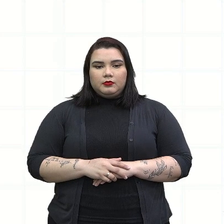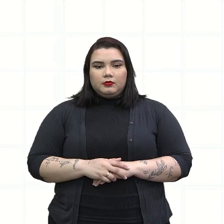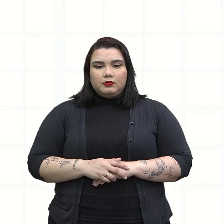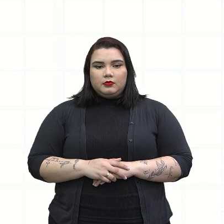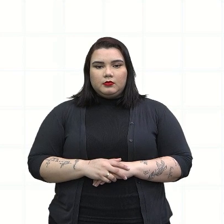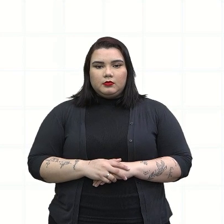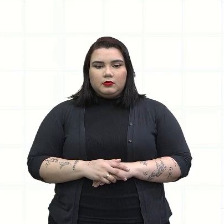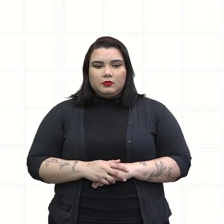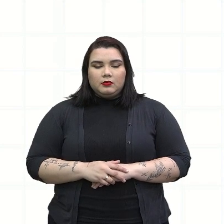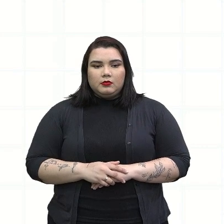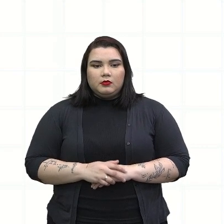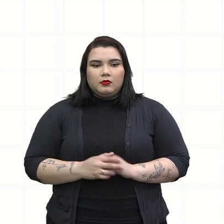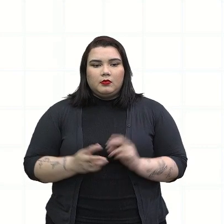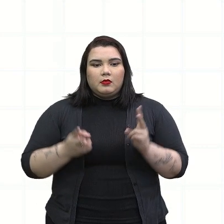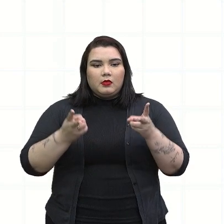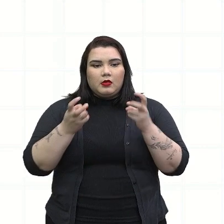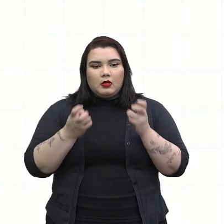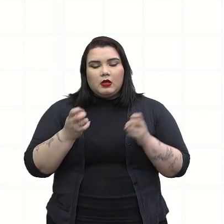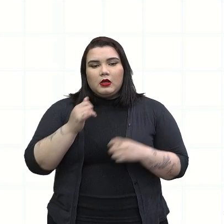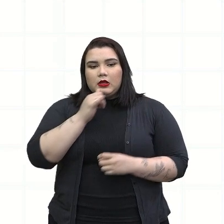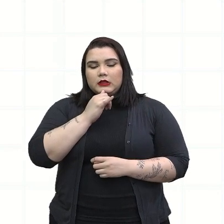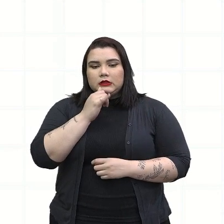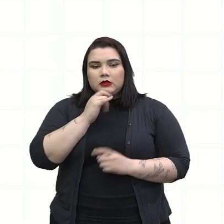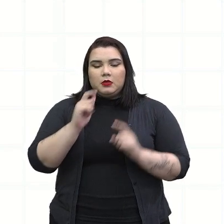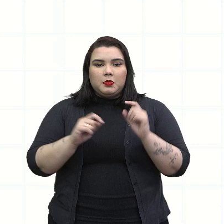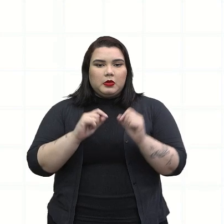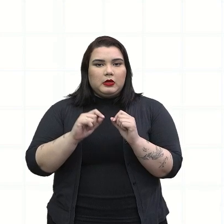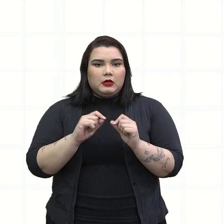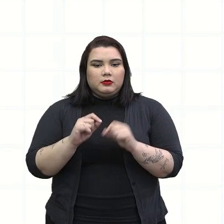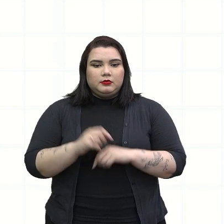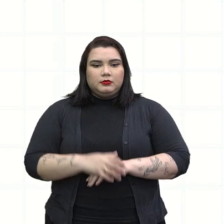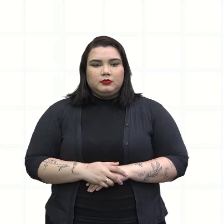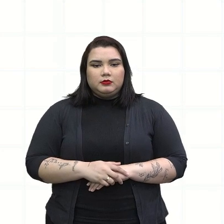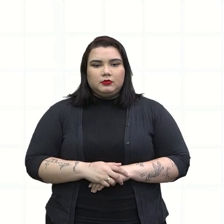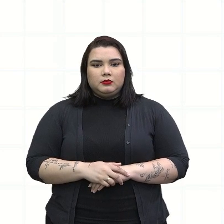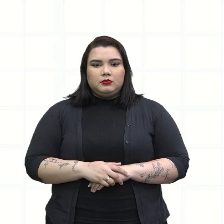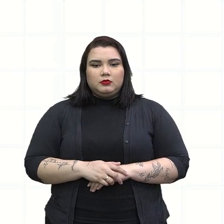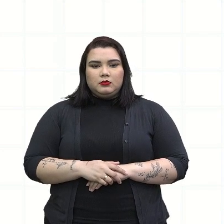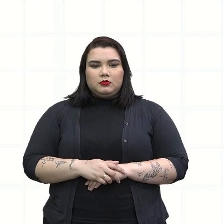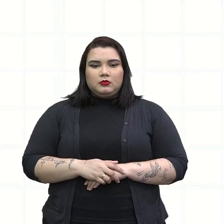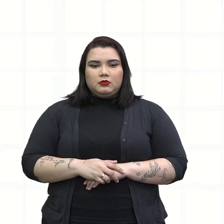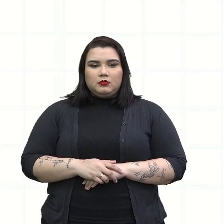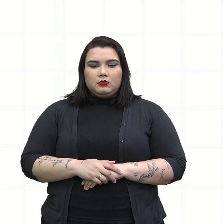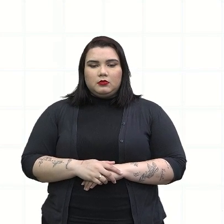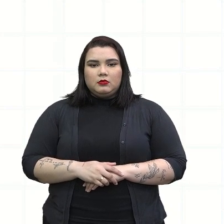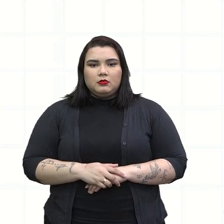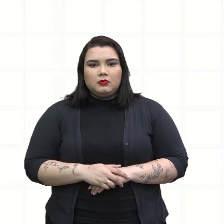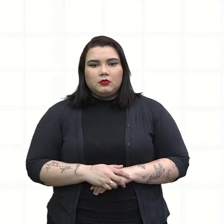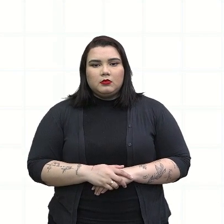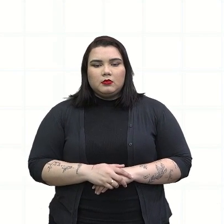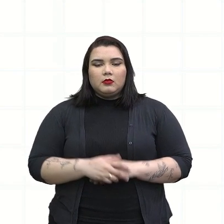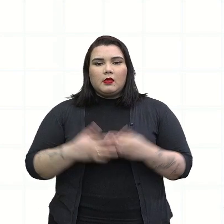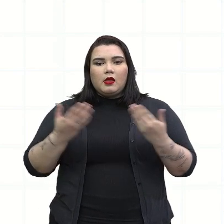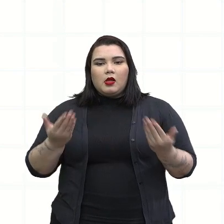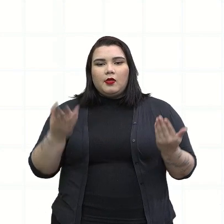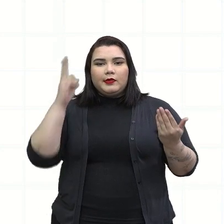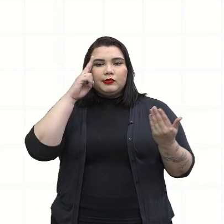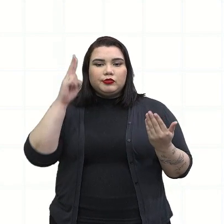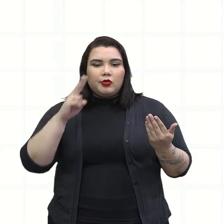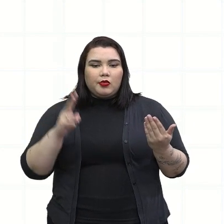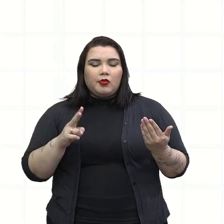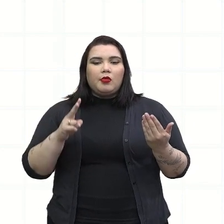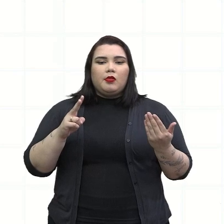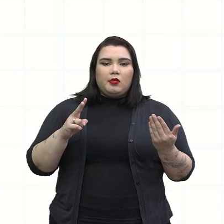aqui, podemos deduzir que se trata de fairy tales, conto de fadas,